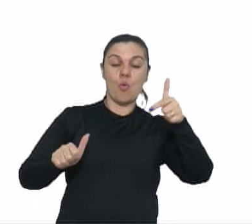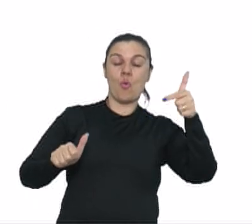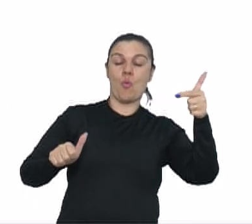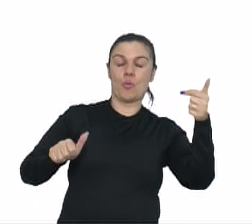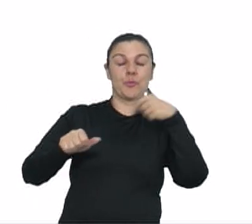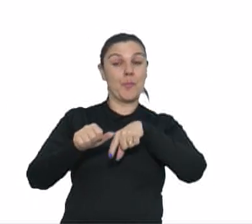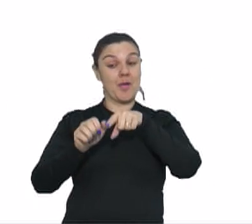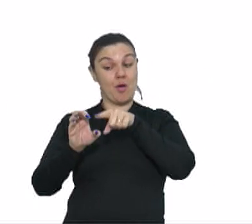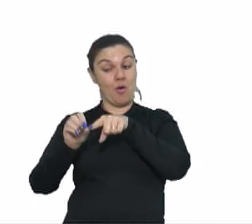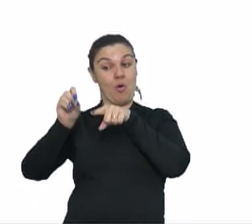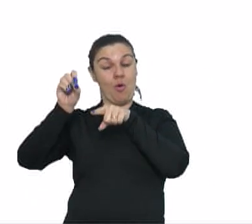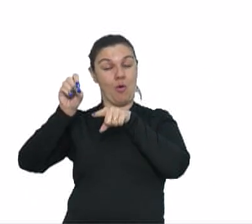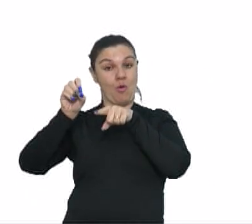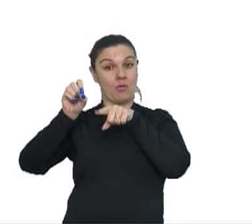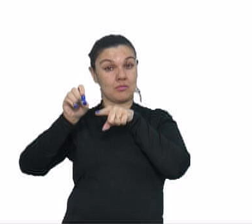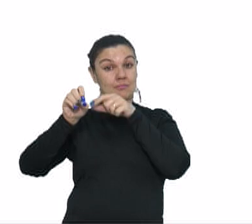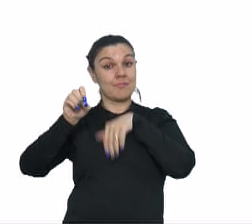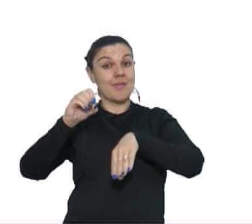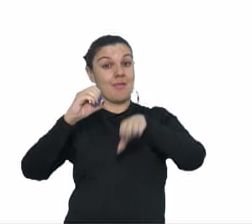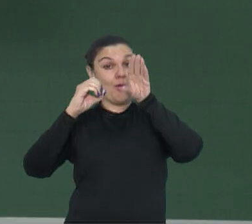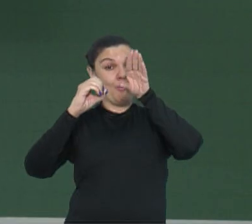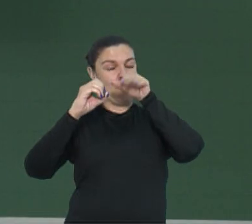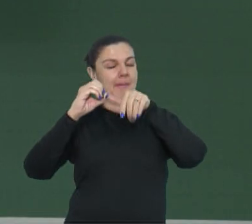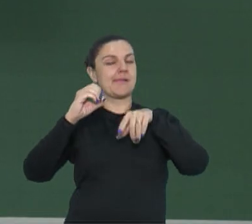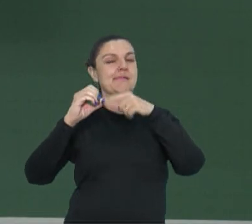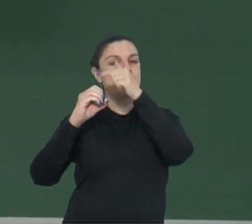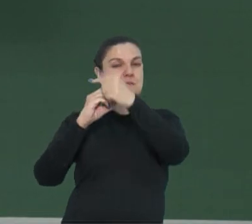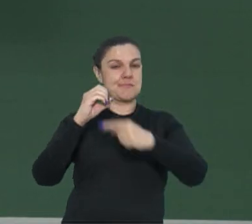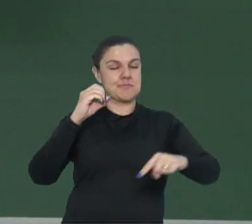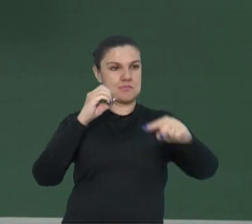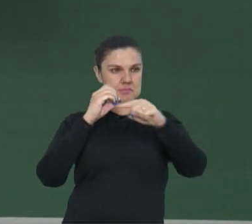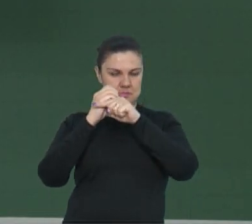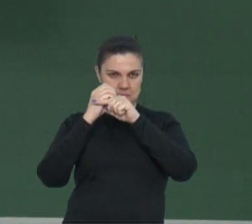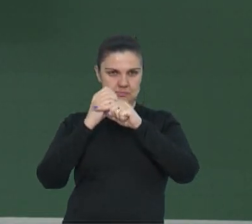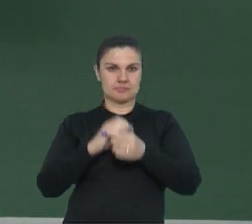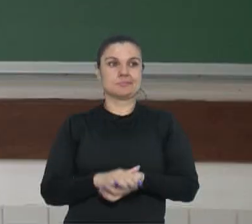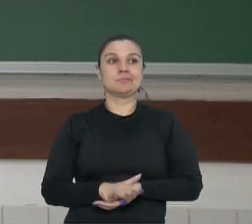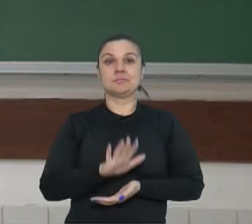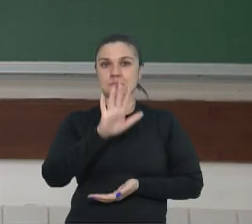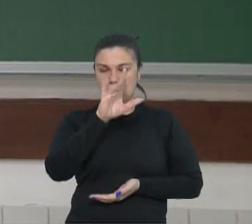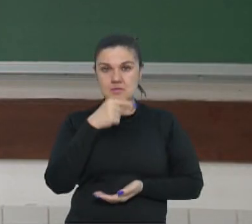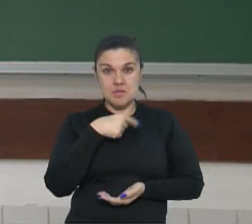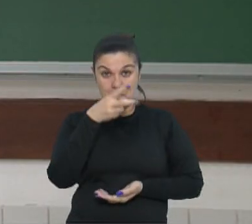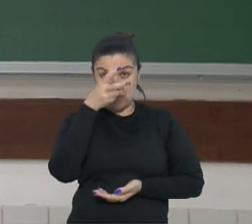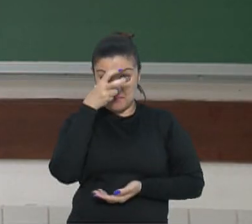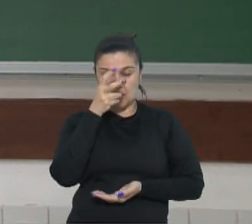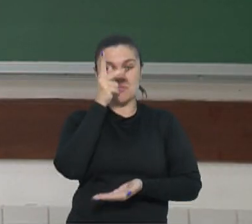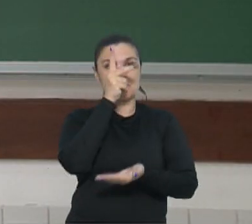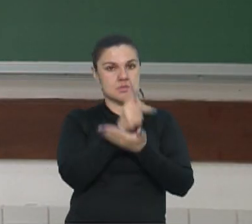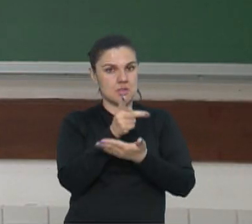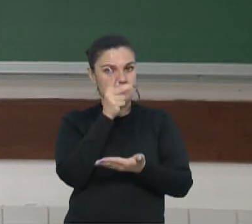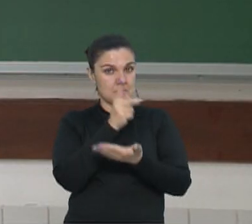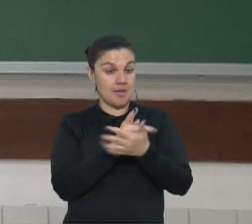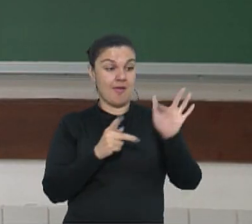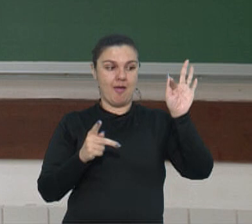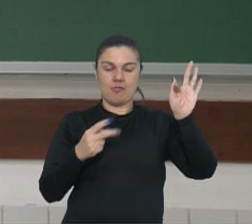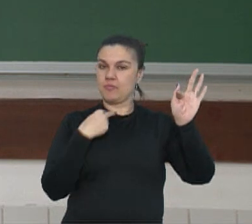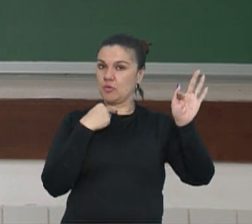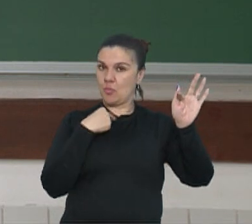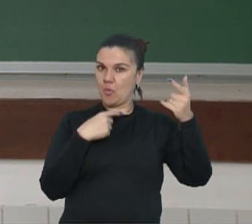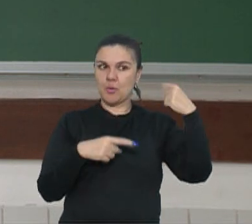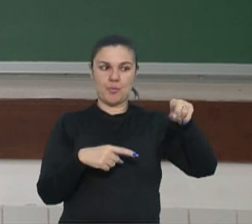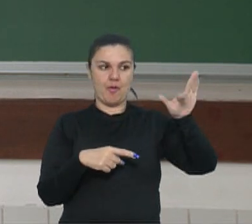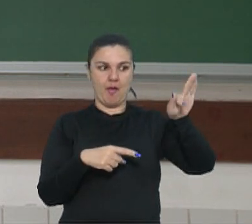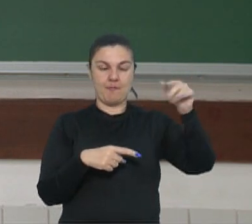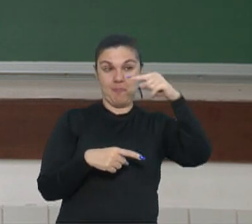o mais eletronegativo. Já deve ser a 10ª vez que eu falo isso nessa aula, mas perceberam que se for o flúor não dá certo, porque ele é